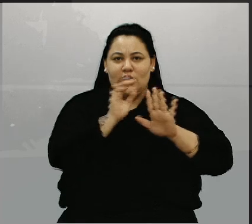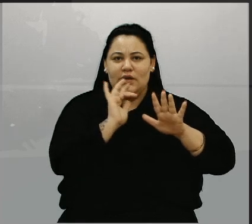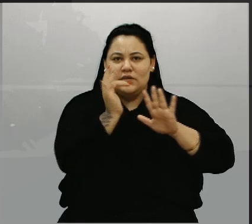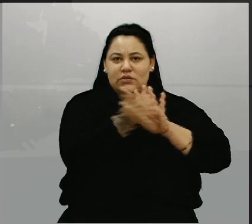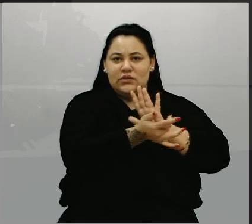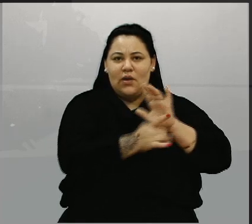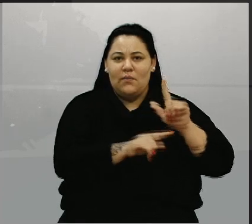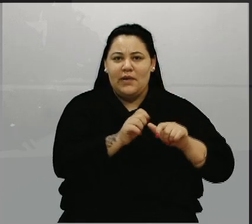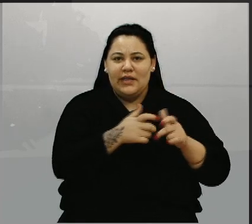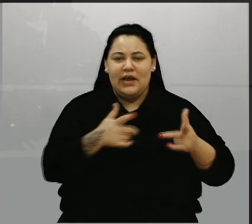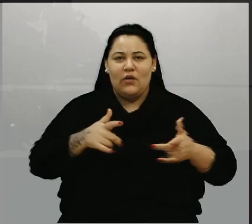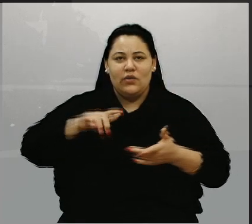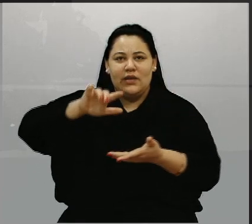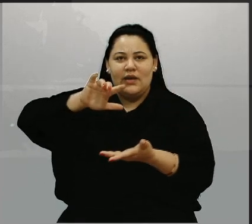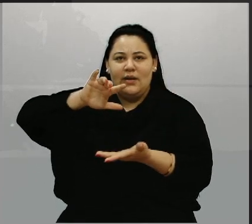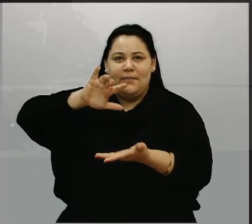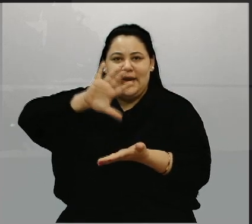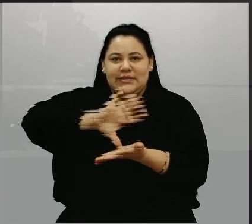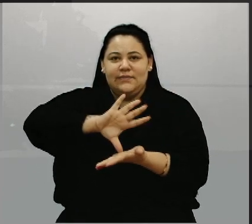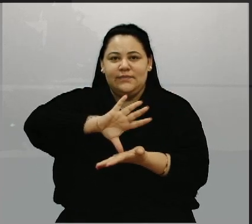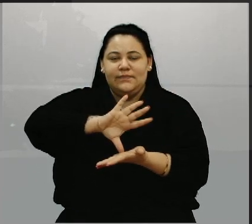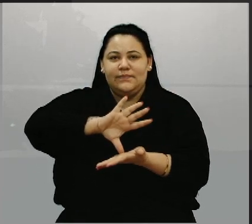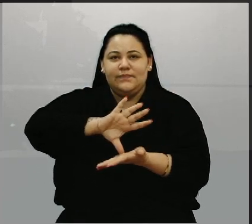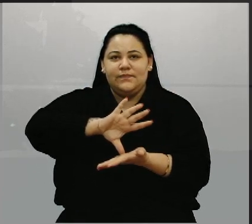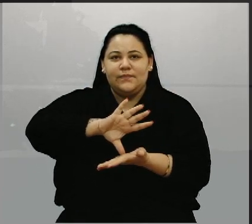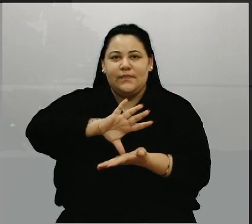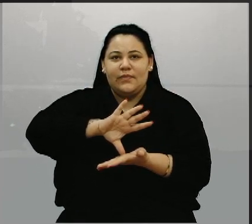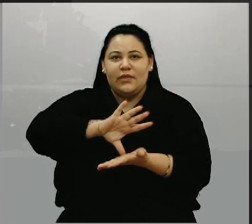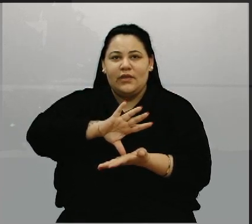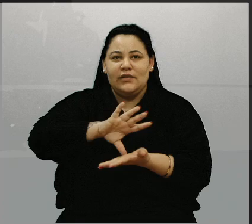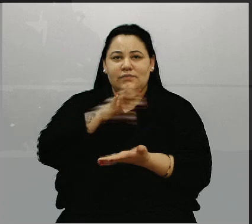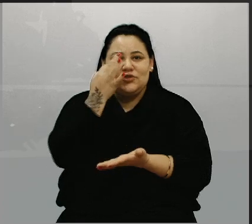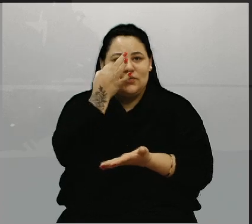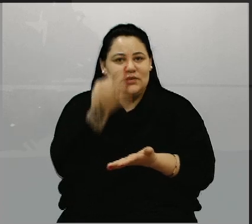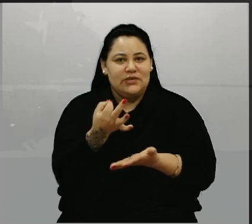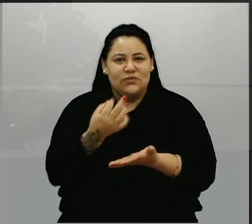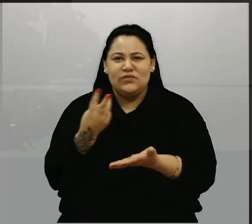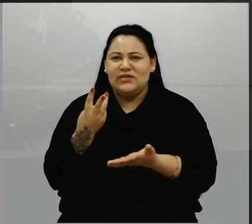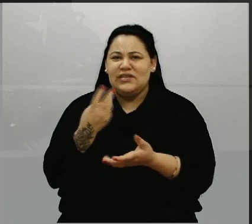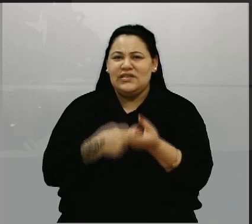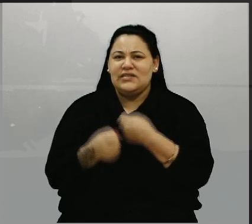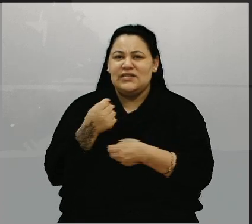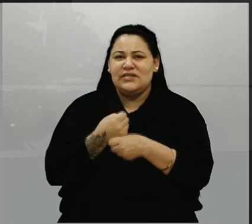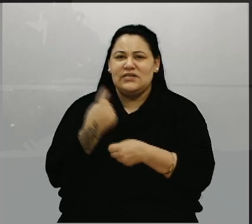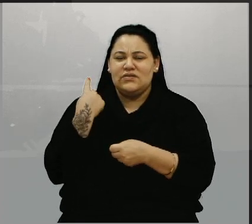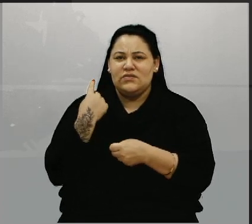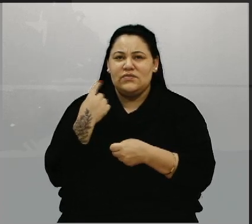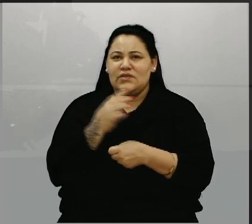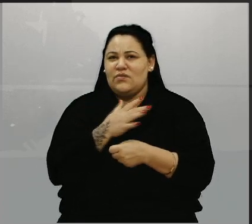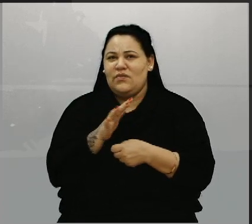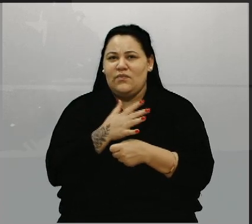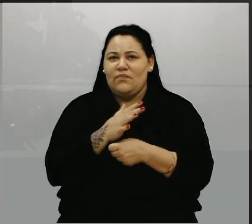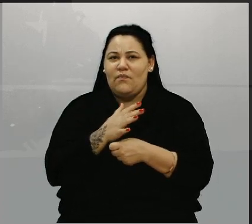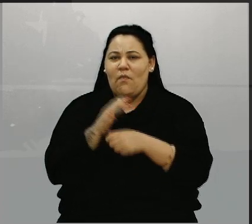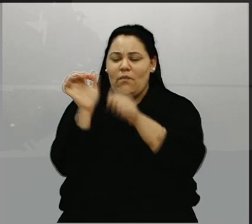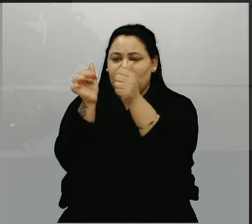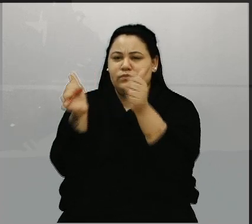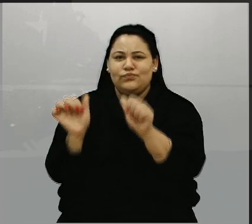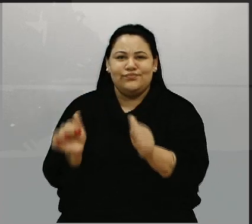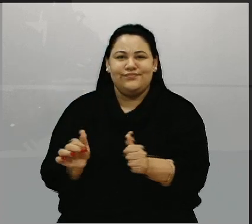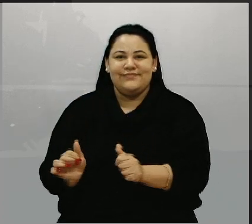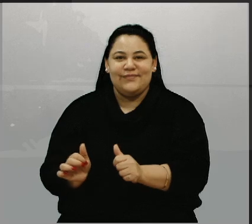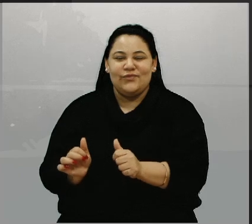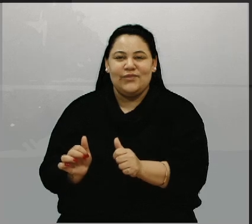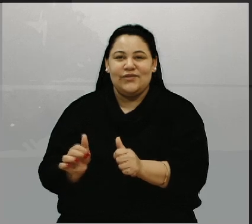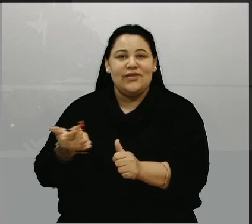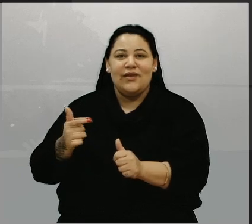lá da praça, né, vereador Lucas? Que a gente chamou a atenção disso há 3 anos, praticamente, que os monumentos da praça não têm placas, né?